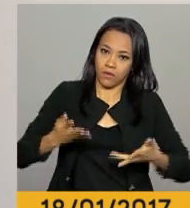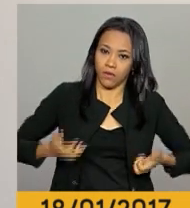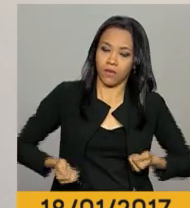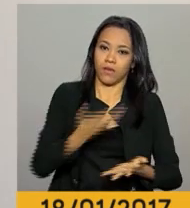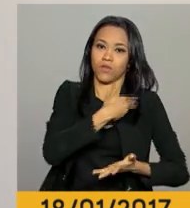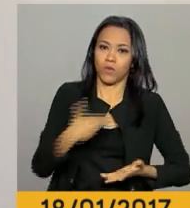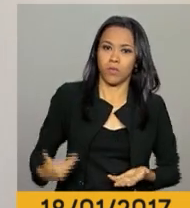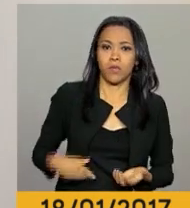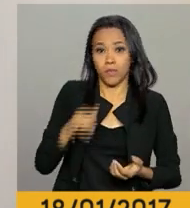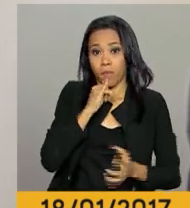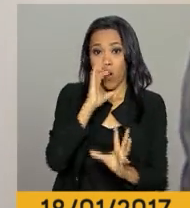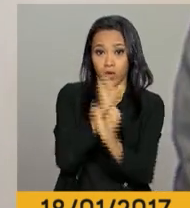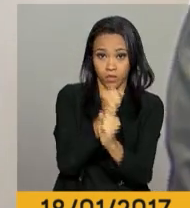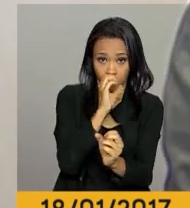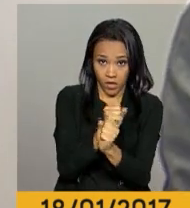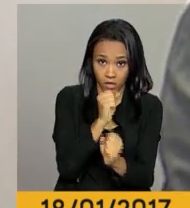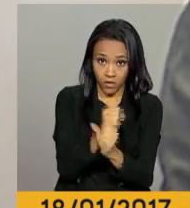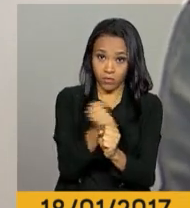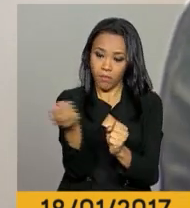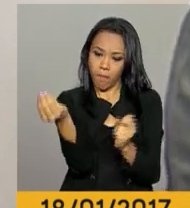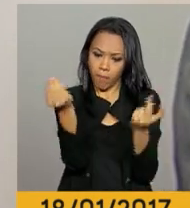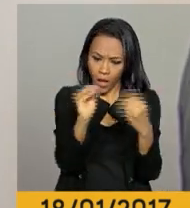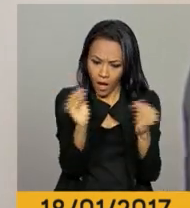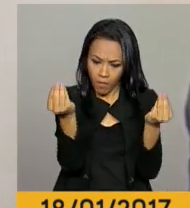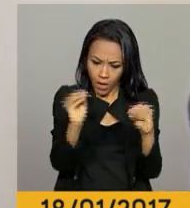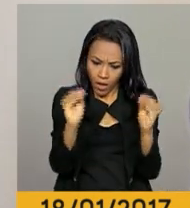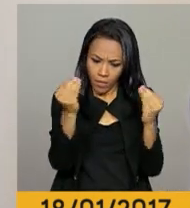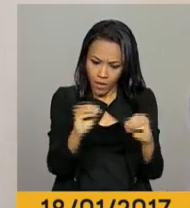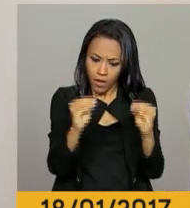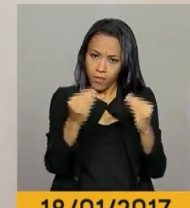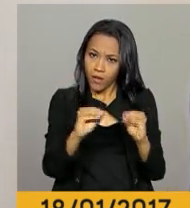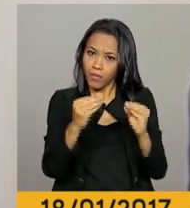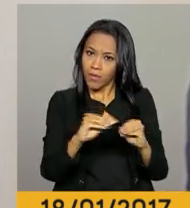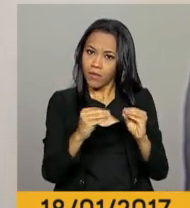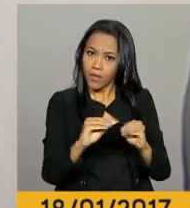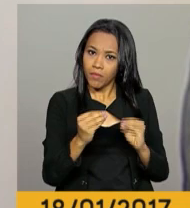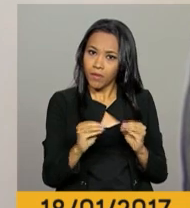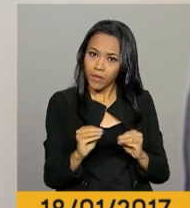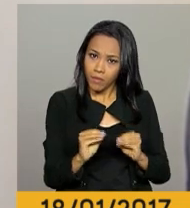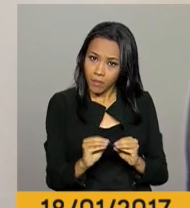a cada orçamento e o novo somente será